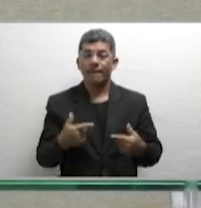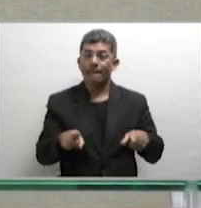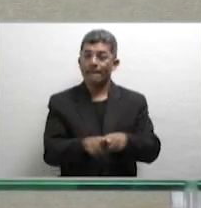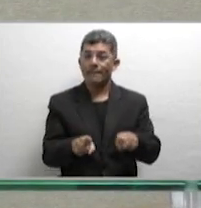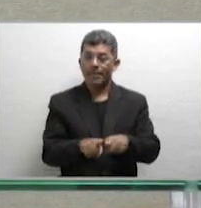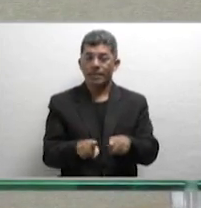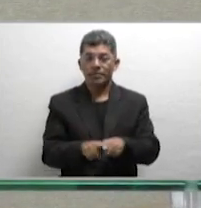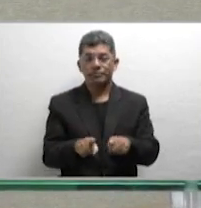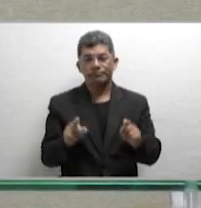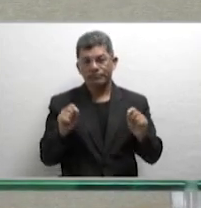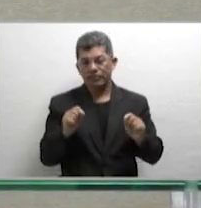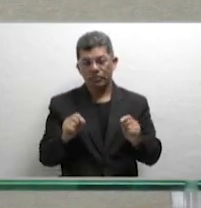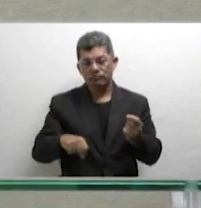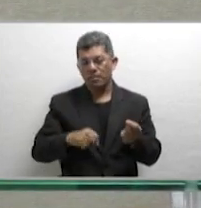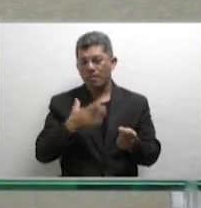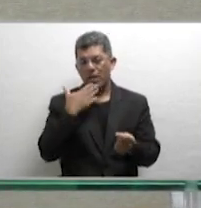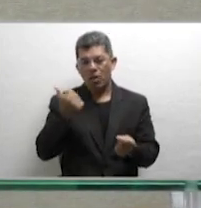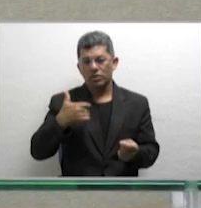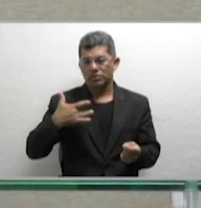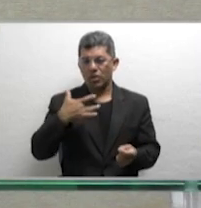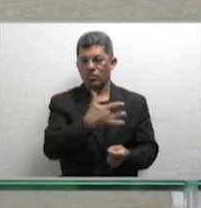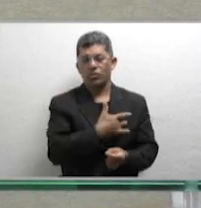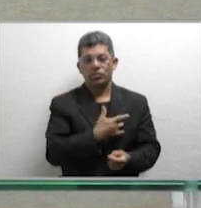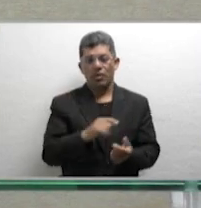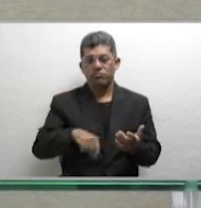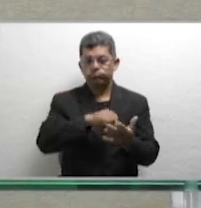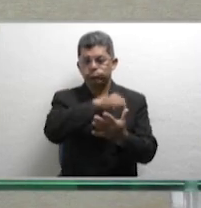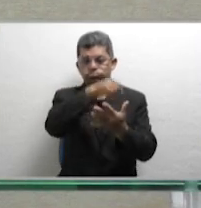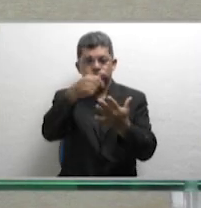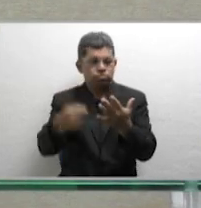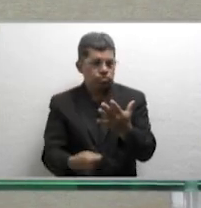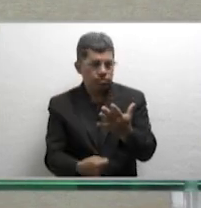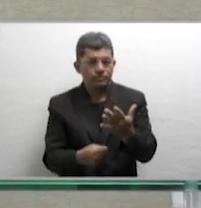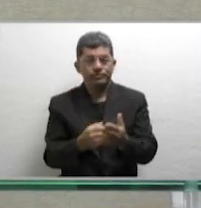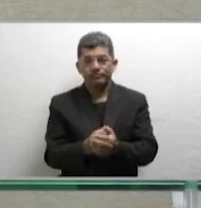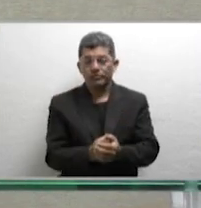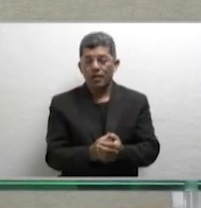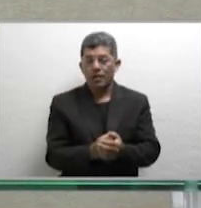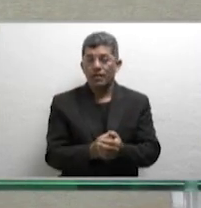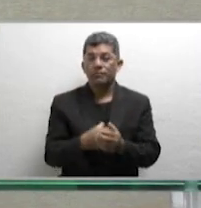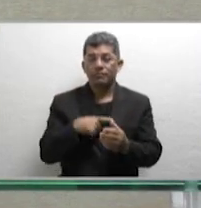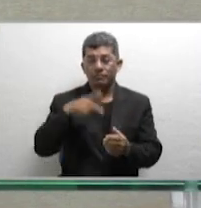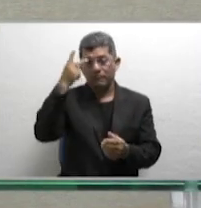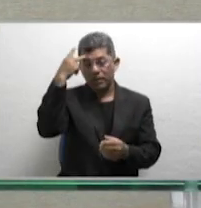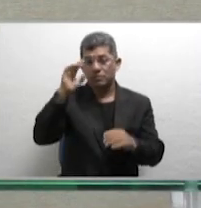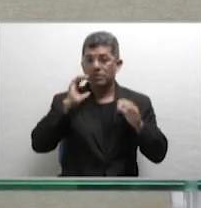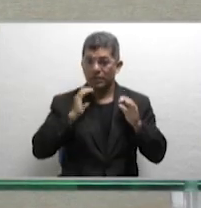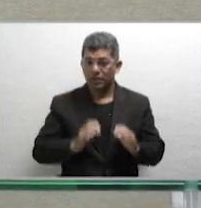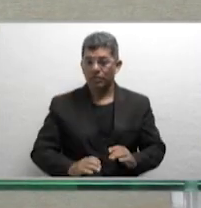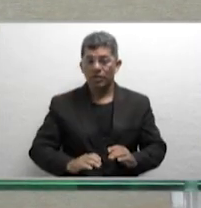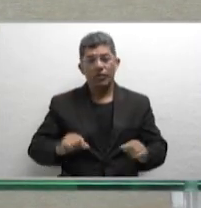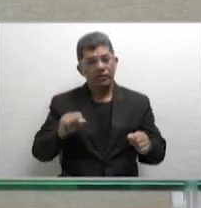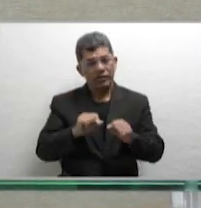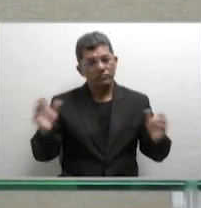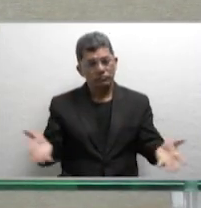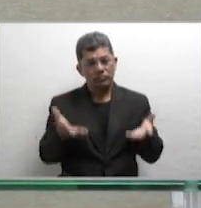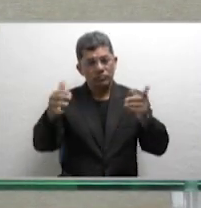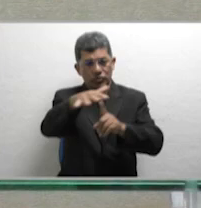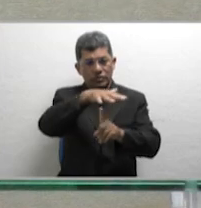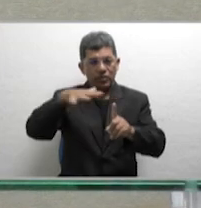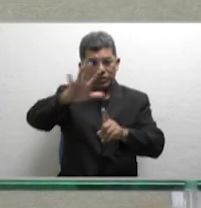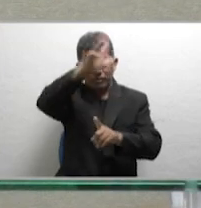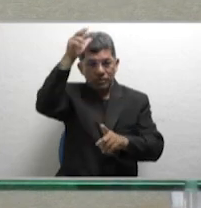melhor saúde, enfim, de todas aquelas bandeiras que têm a ver com o bem-estar do cidadão e promover a sociedade